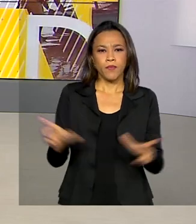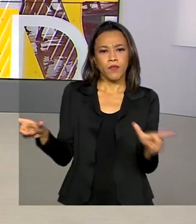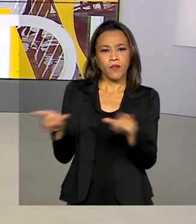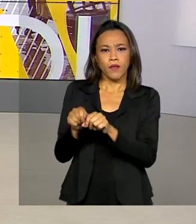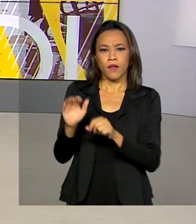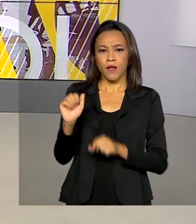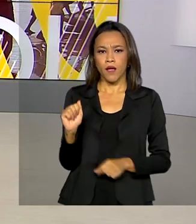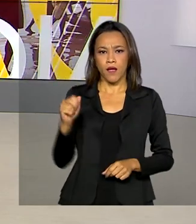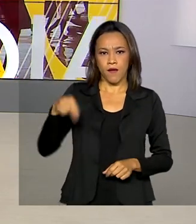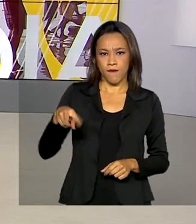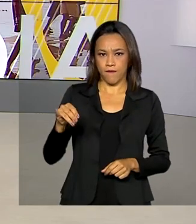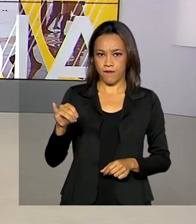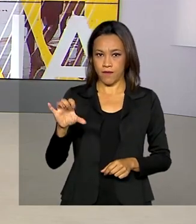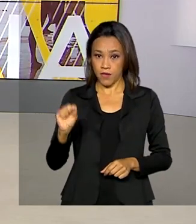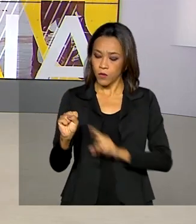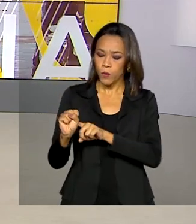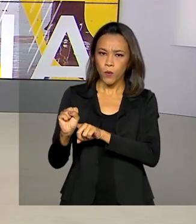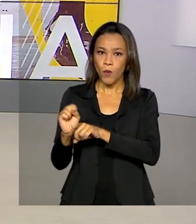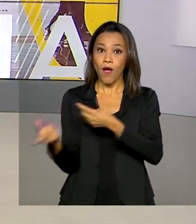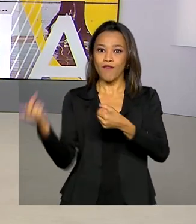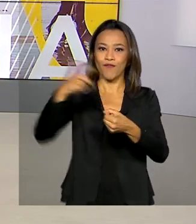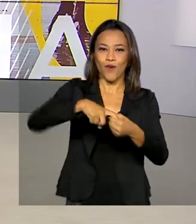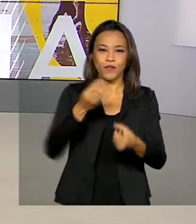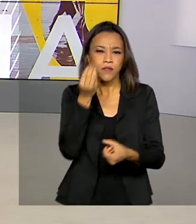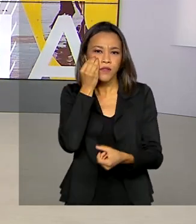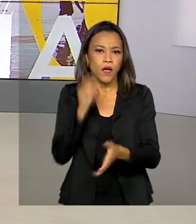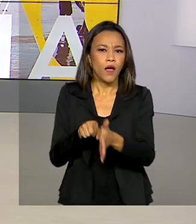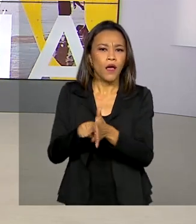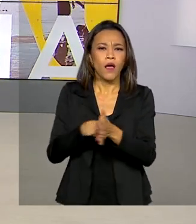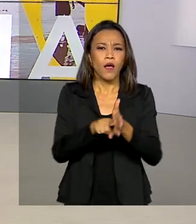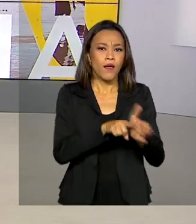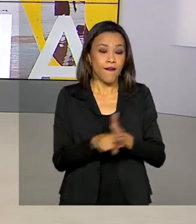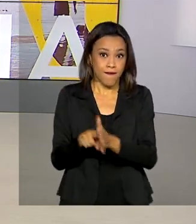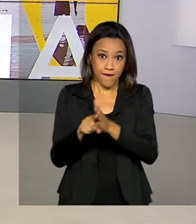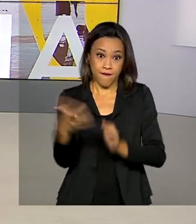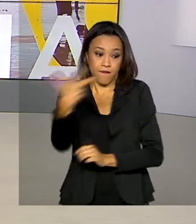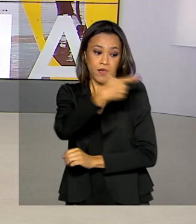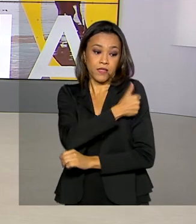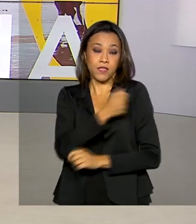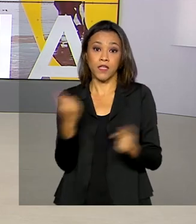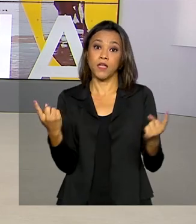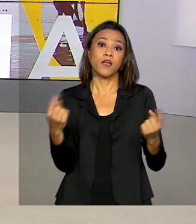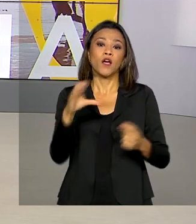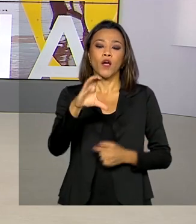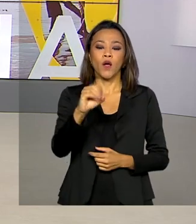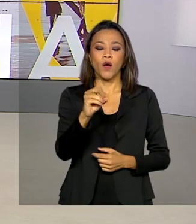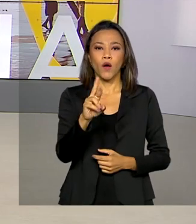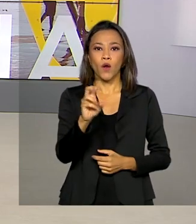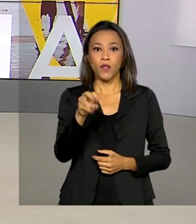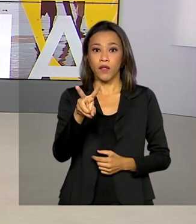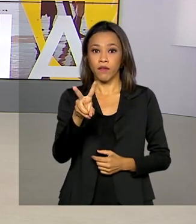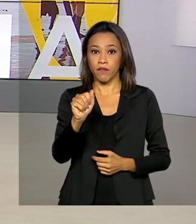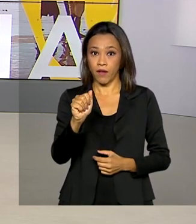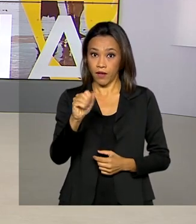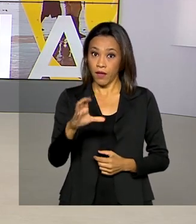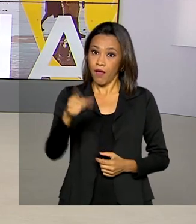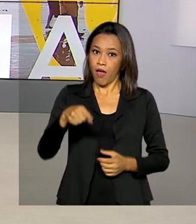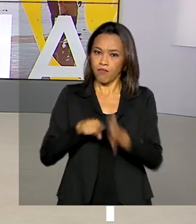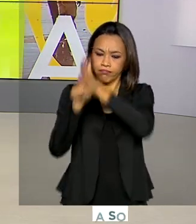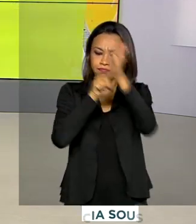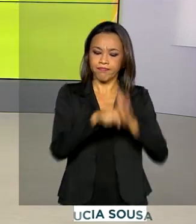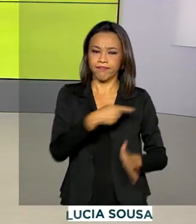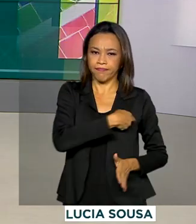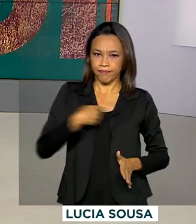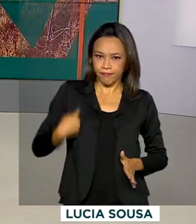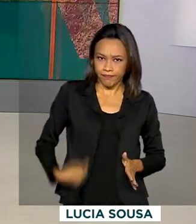A Anvisa liberou a retomada dos testes com a vacina Coronavac desenvolvida pela China. Segundo a agência, com as análises